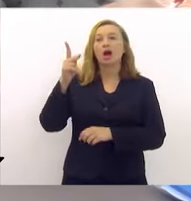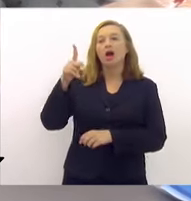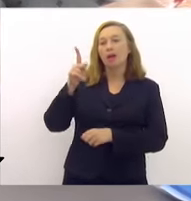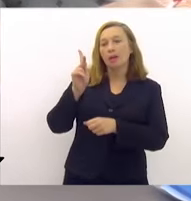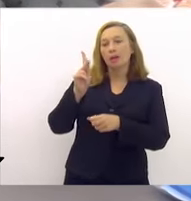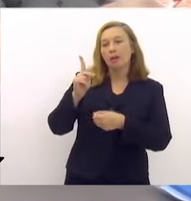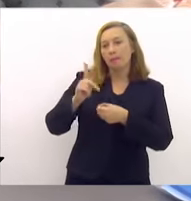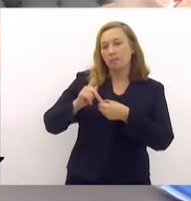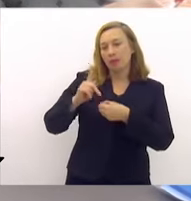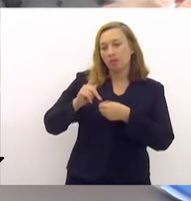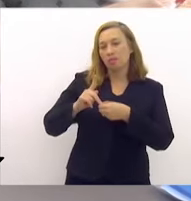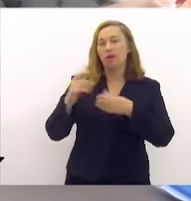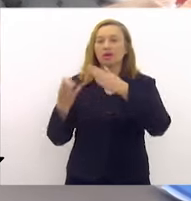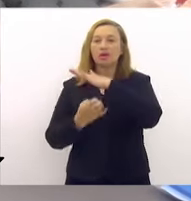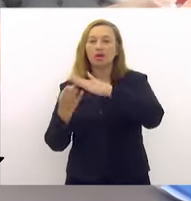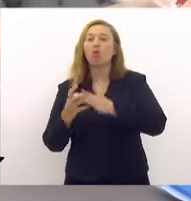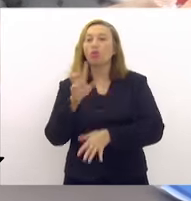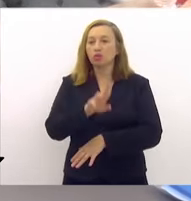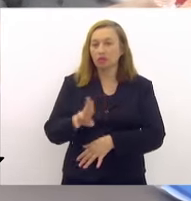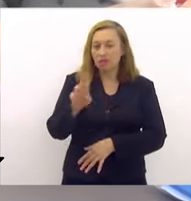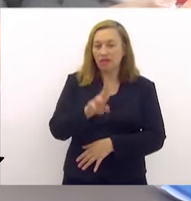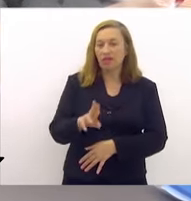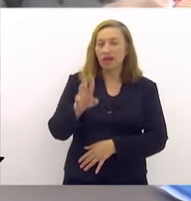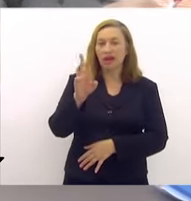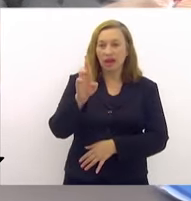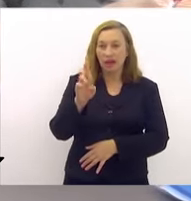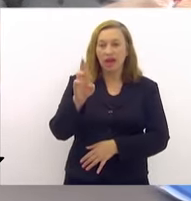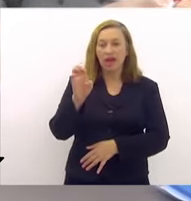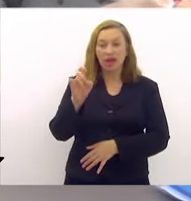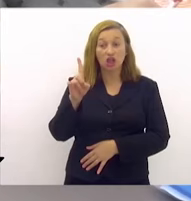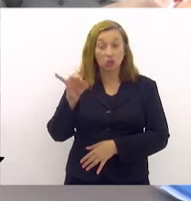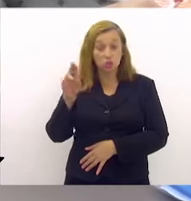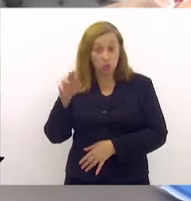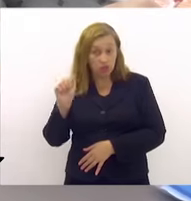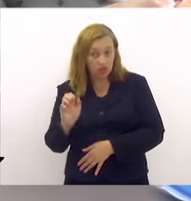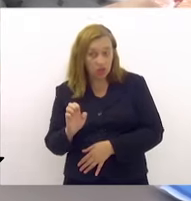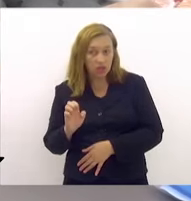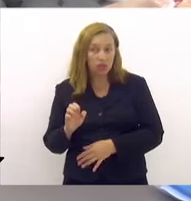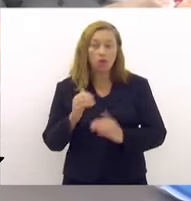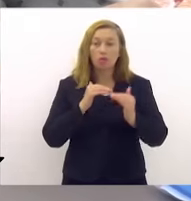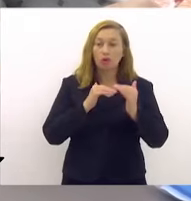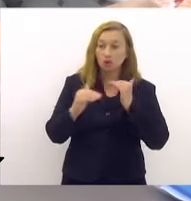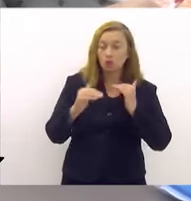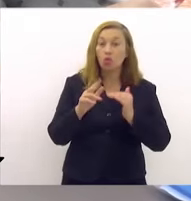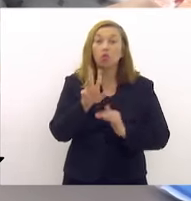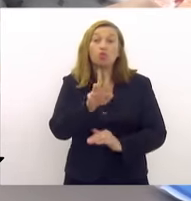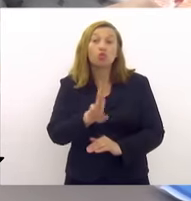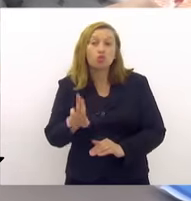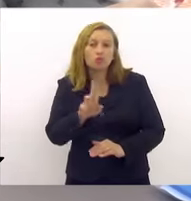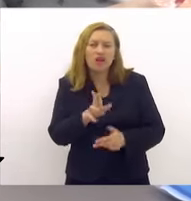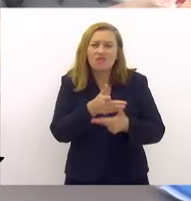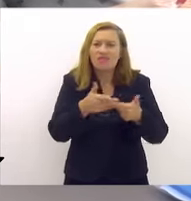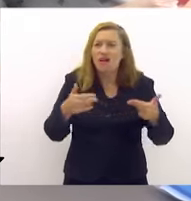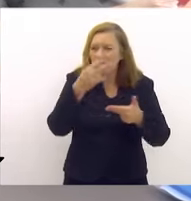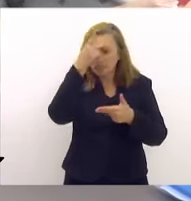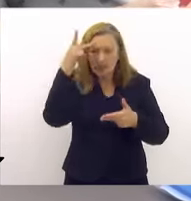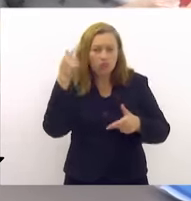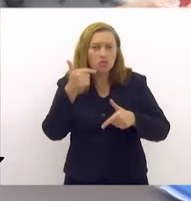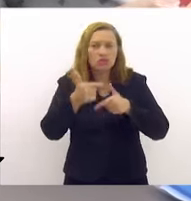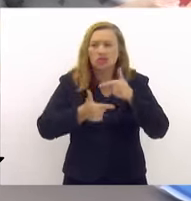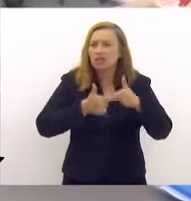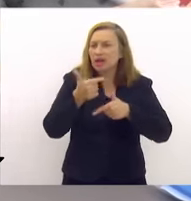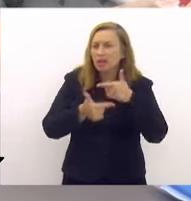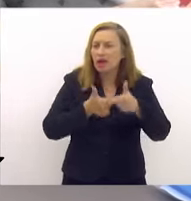na Reduc, para não pegar fogo os dutos. O metrô usava. Dezenas de trabalhadores da Reduc